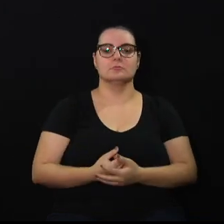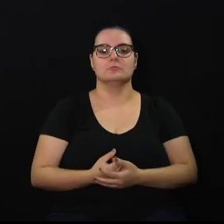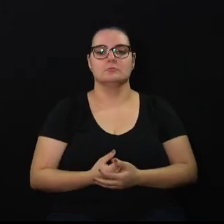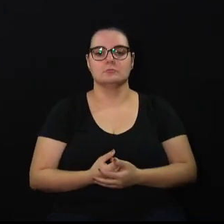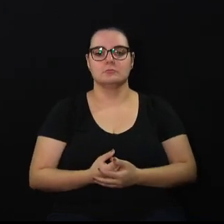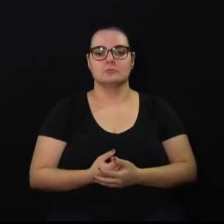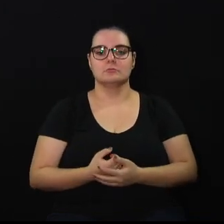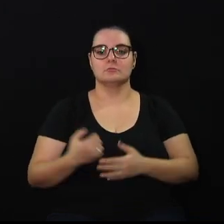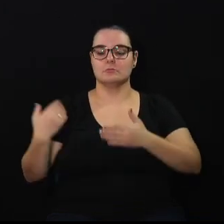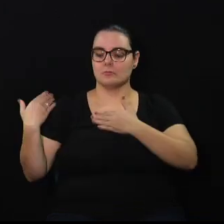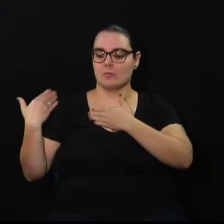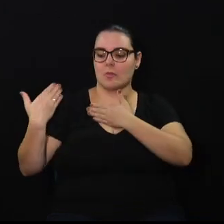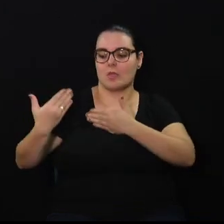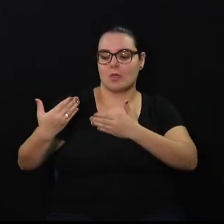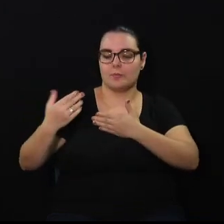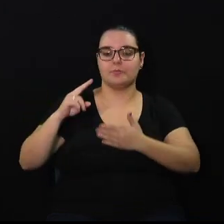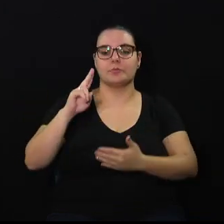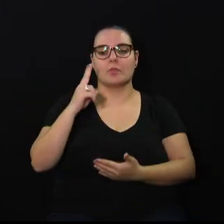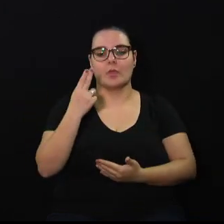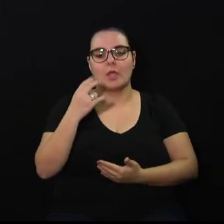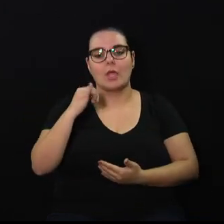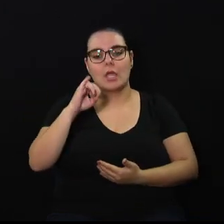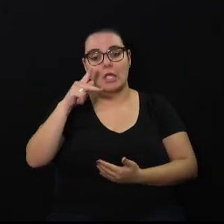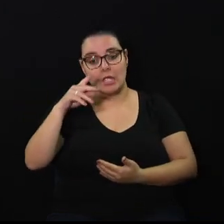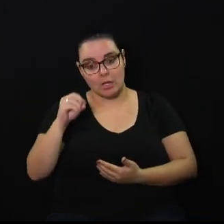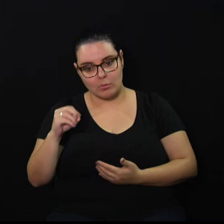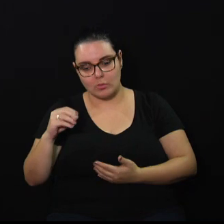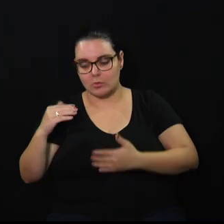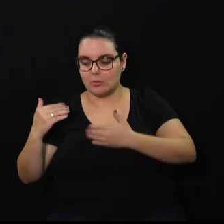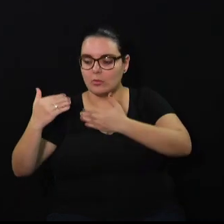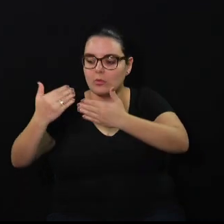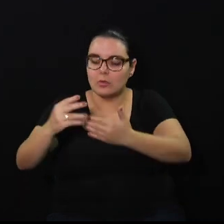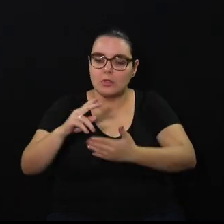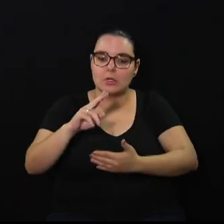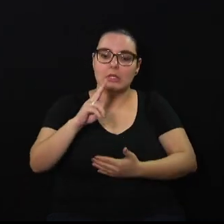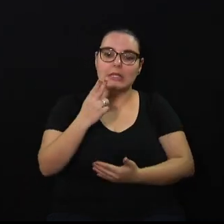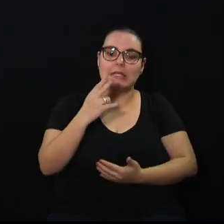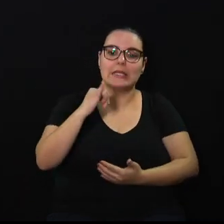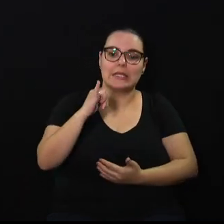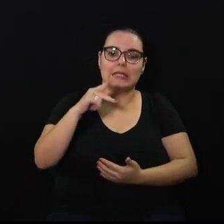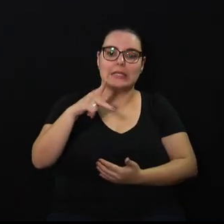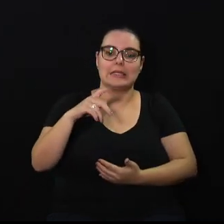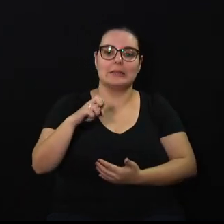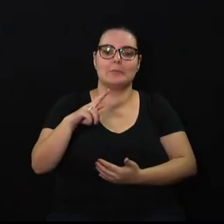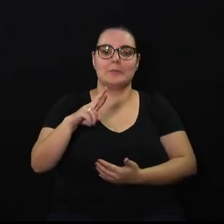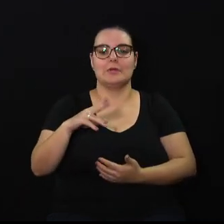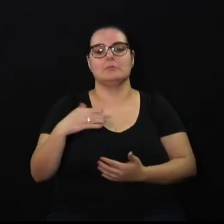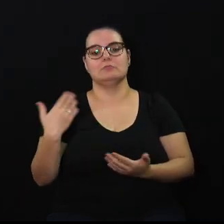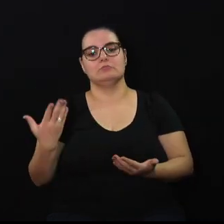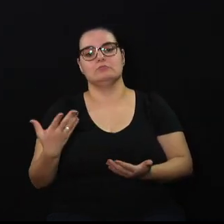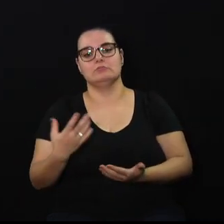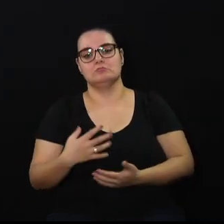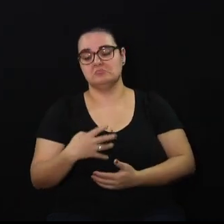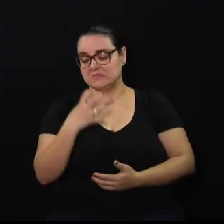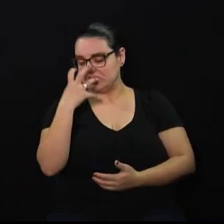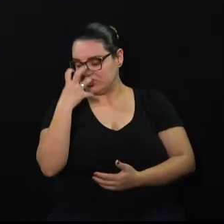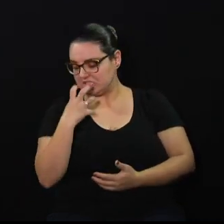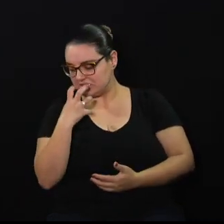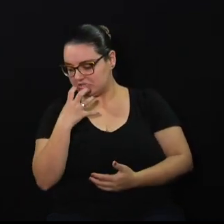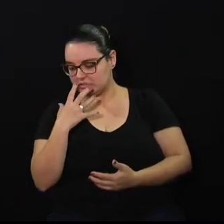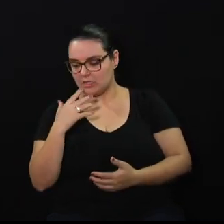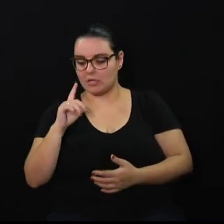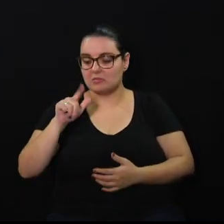ela pode sim ter uma um comportamento mais de agressividade e depois com outro tempo ela já não tem mais